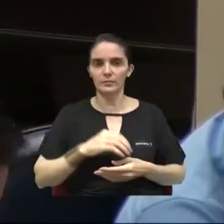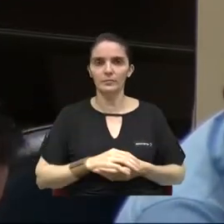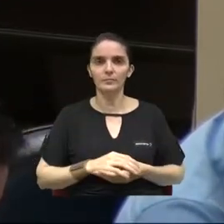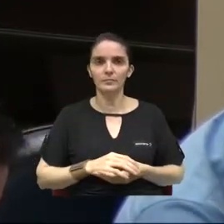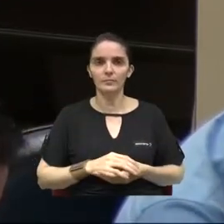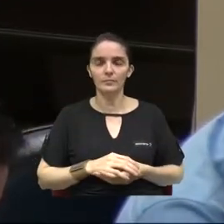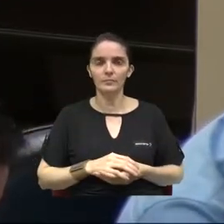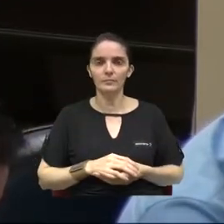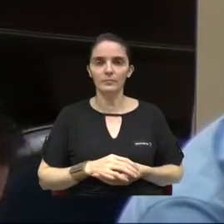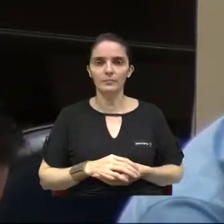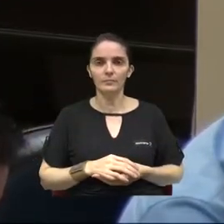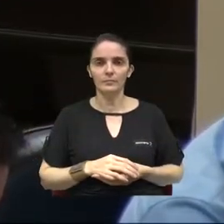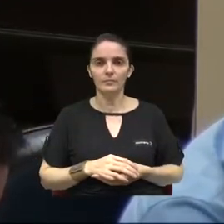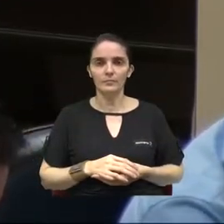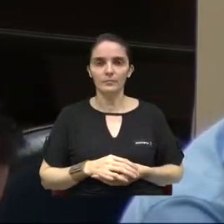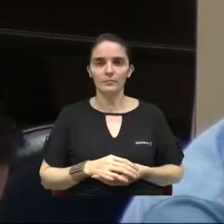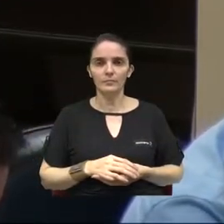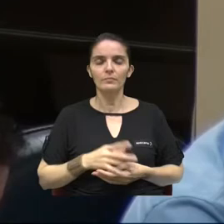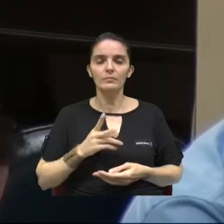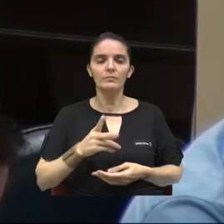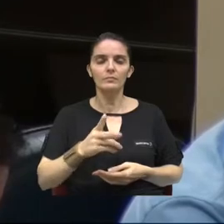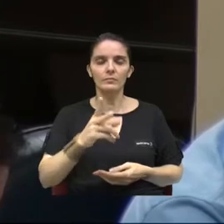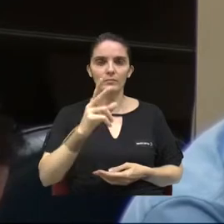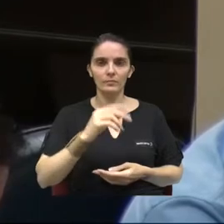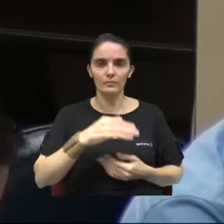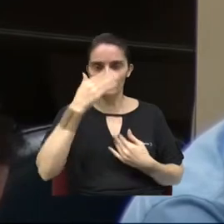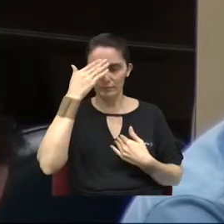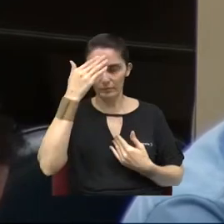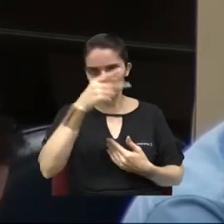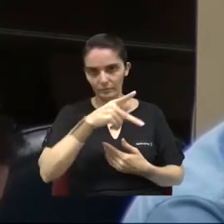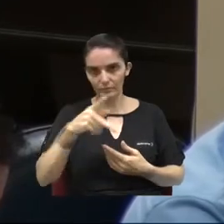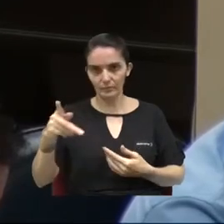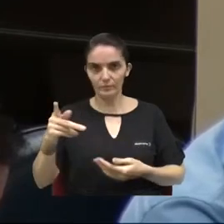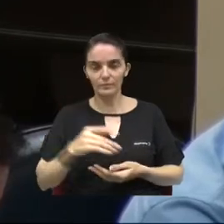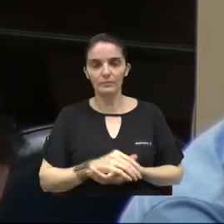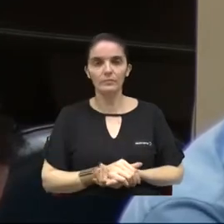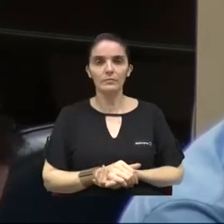sido feita todos esses tempos. Muito obrigado, senhor presidente.